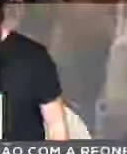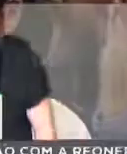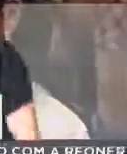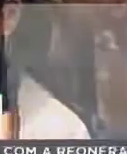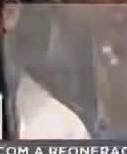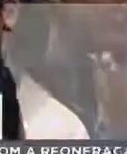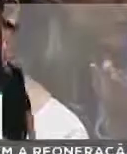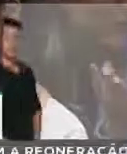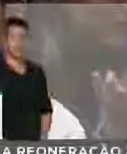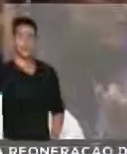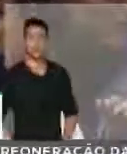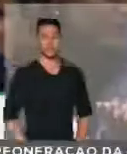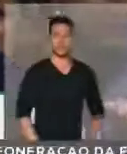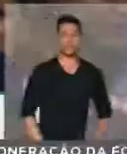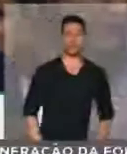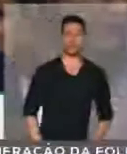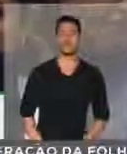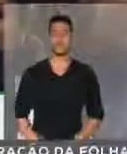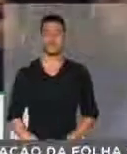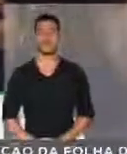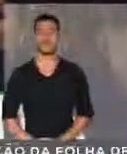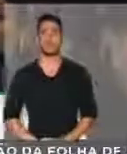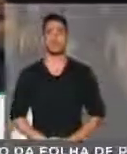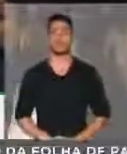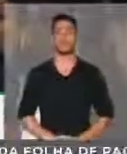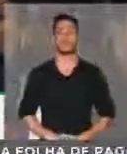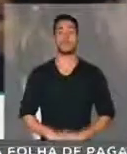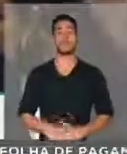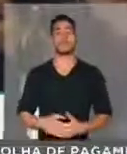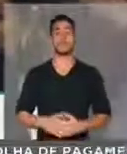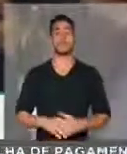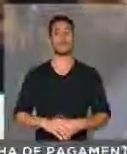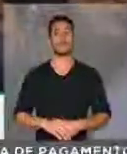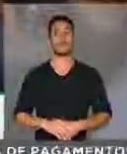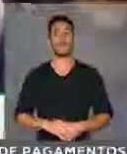erro. Isso é um erro que está sendo empurrado ao povo brasileiro, esse parlamento está desconectado com o país.